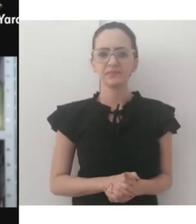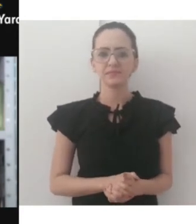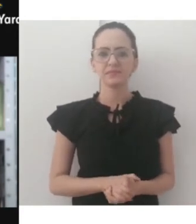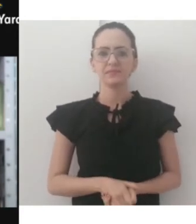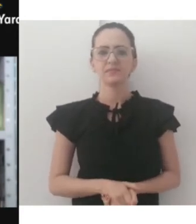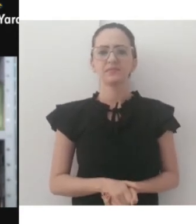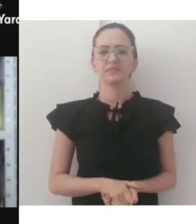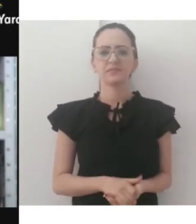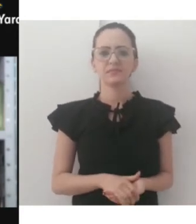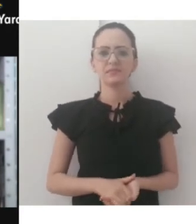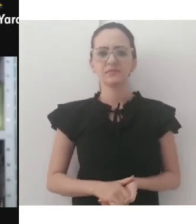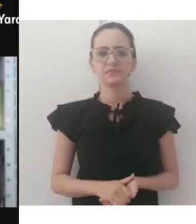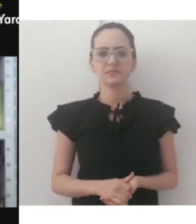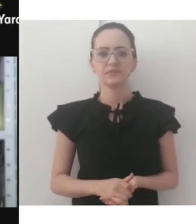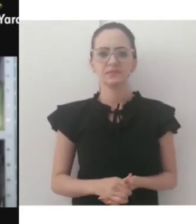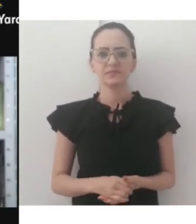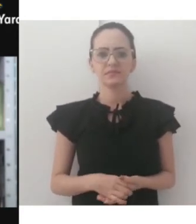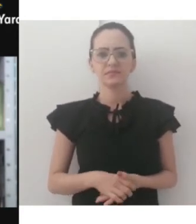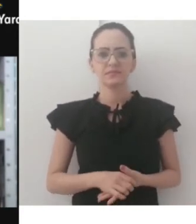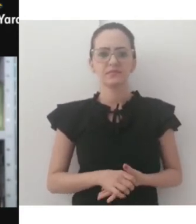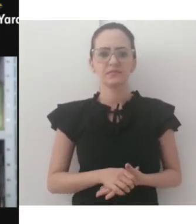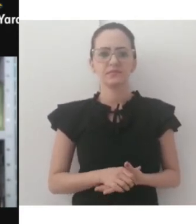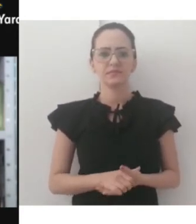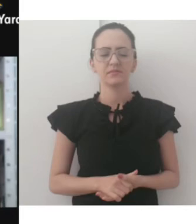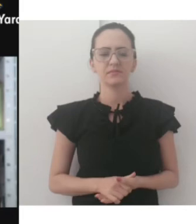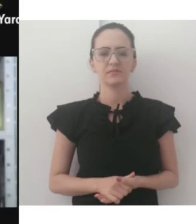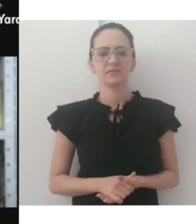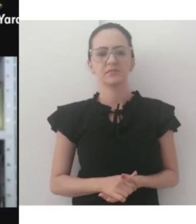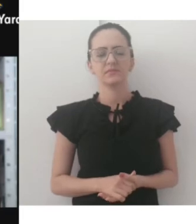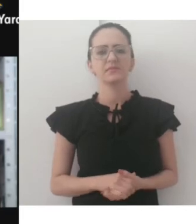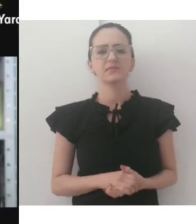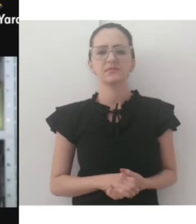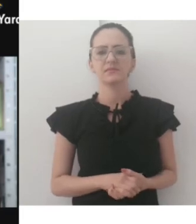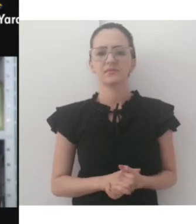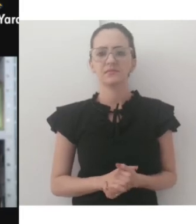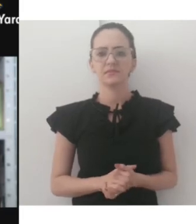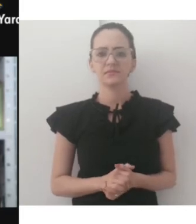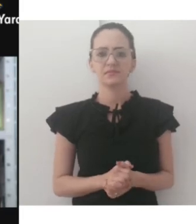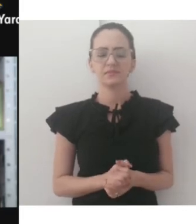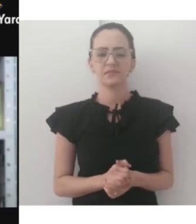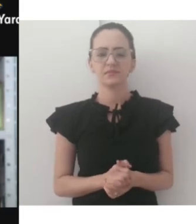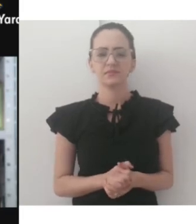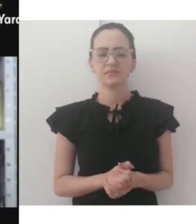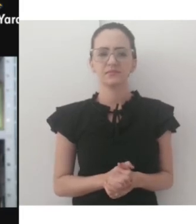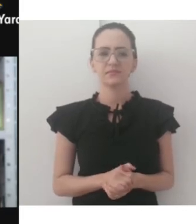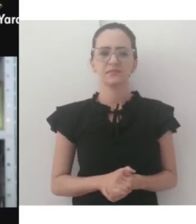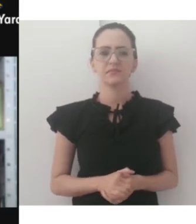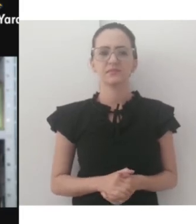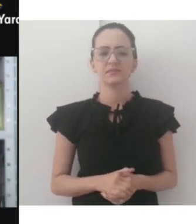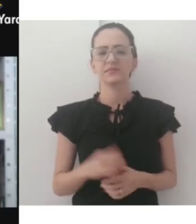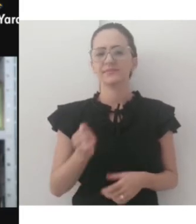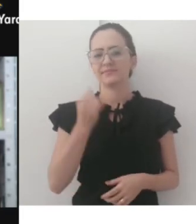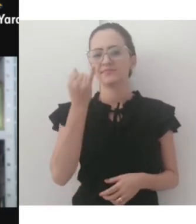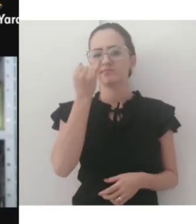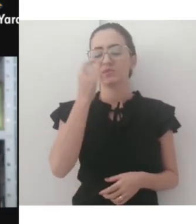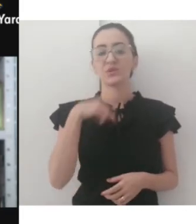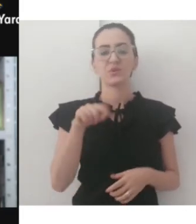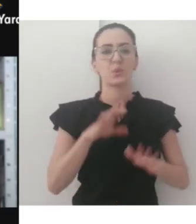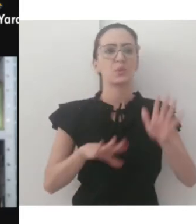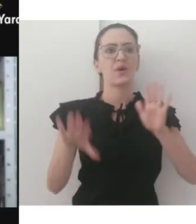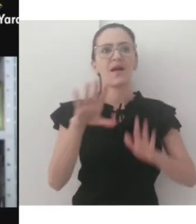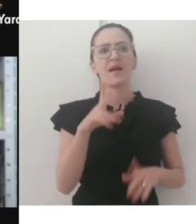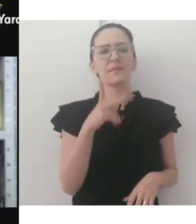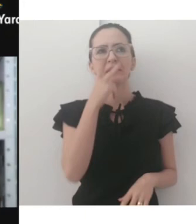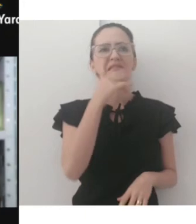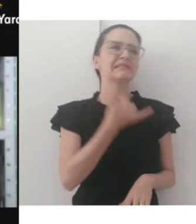Isso que você citou, de fato. Isso, eu acho bacana, porque às vezes nós precisamos